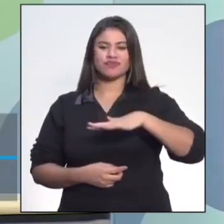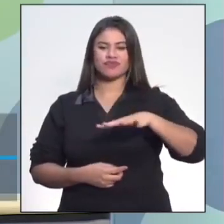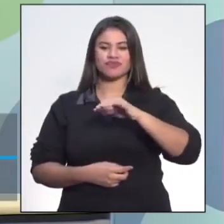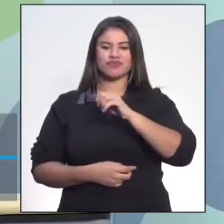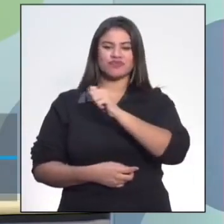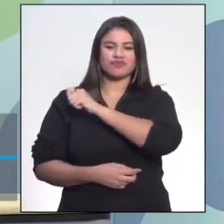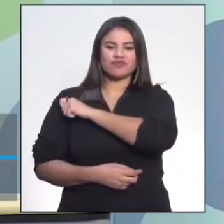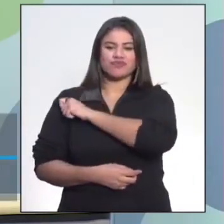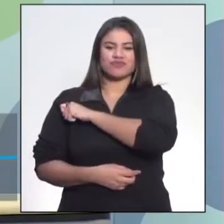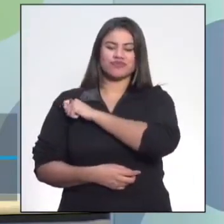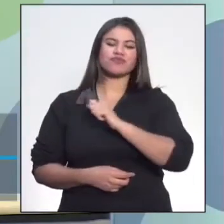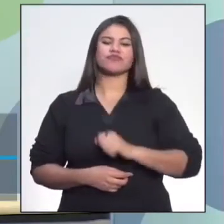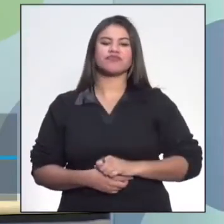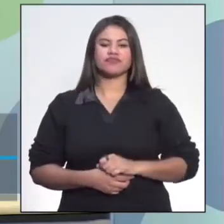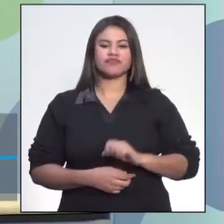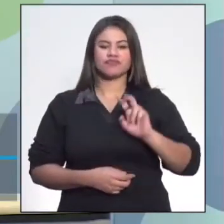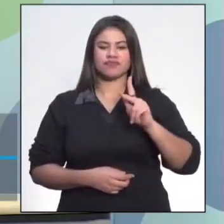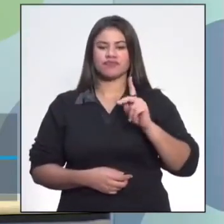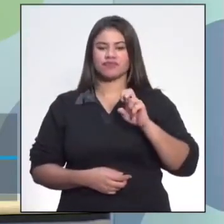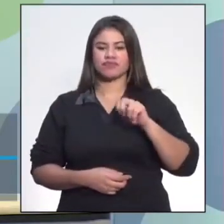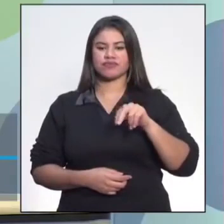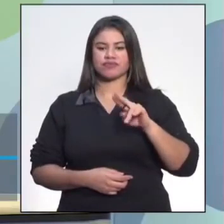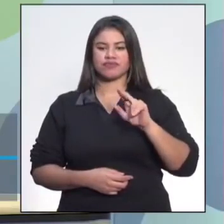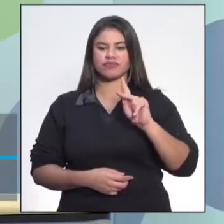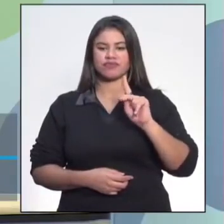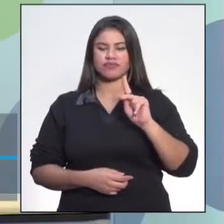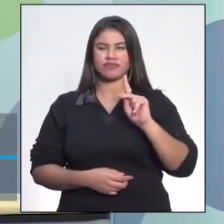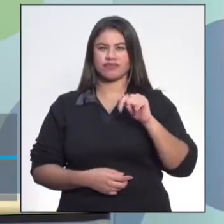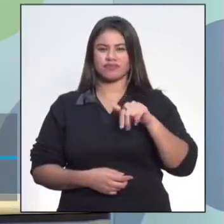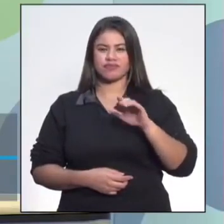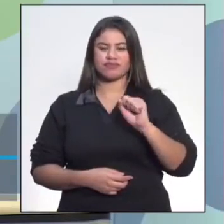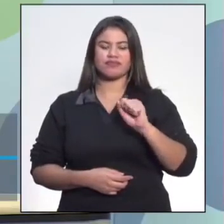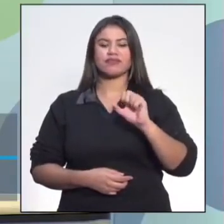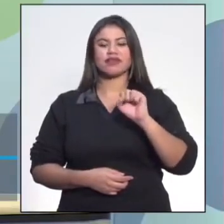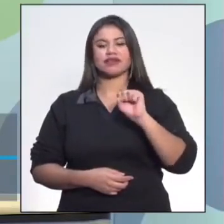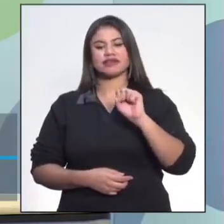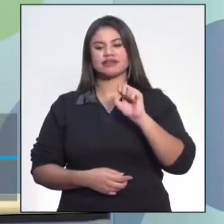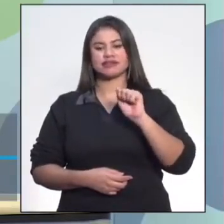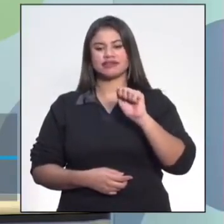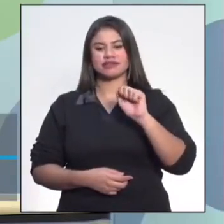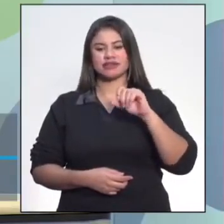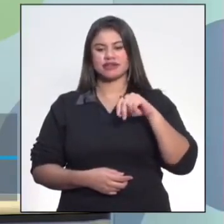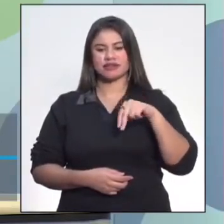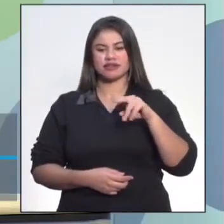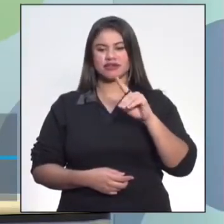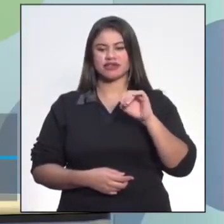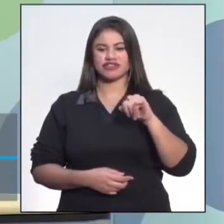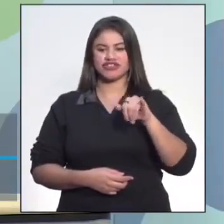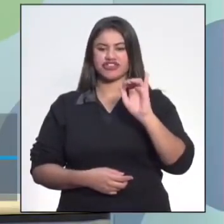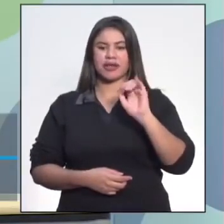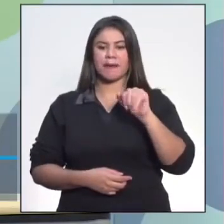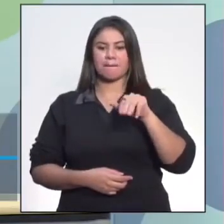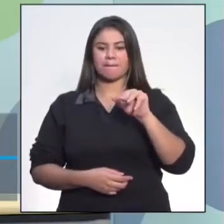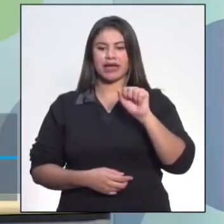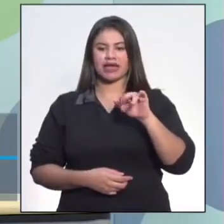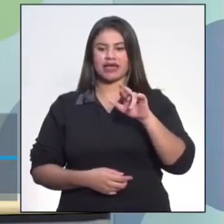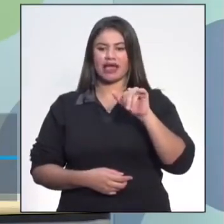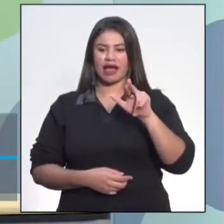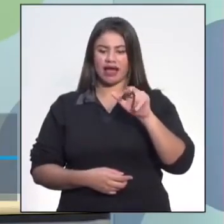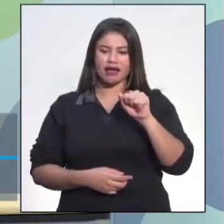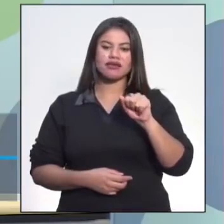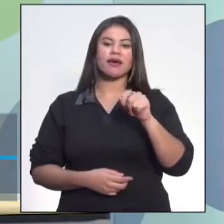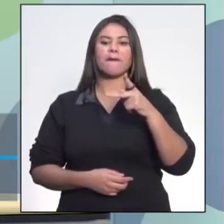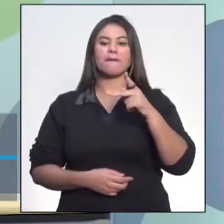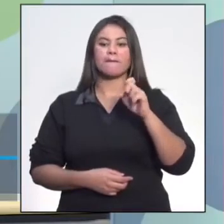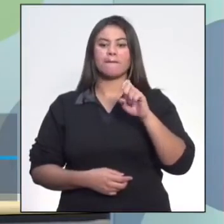nossos alunos, entre eles o Henrique, a Sandy, a Mayara, o Rafael e o Pedro. Também estão presentes, professor,